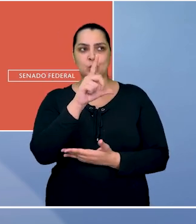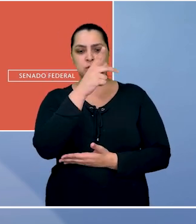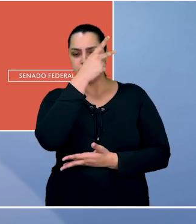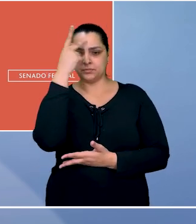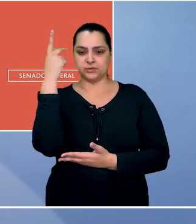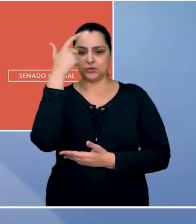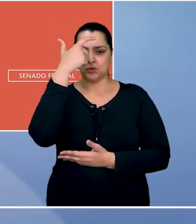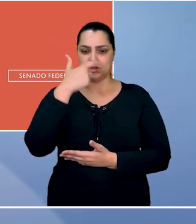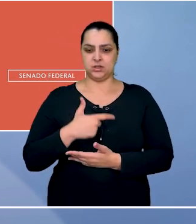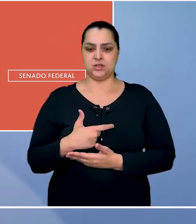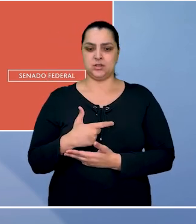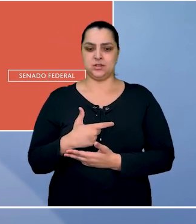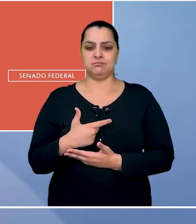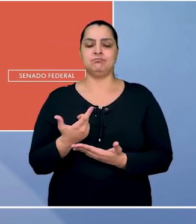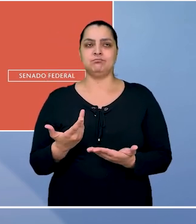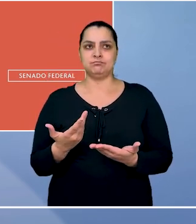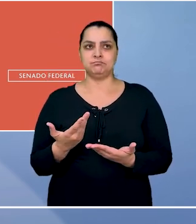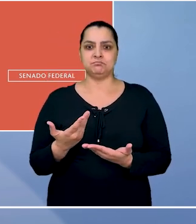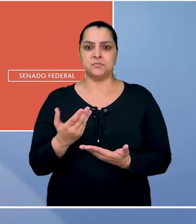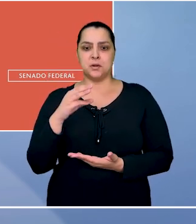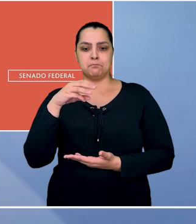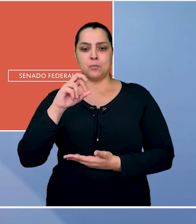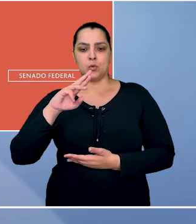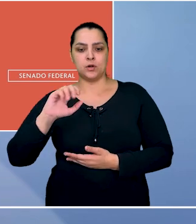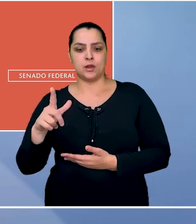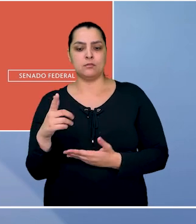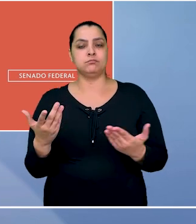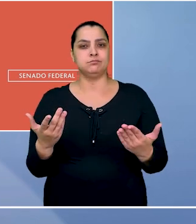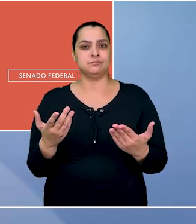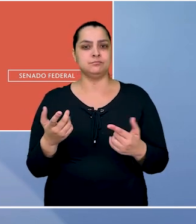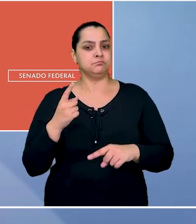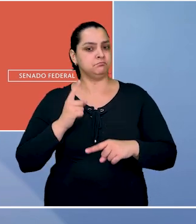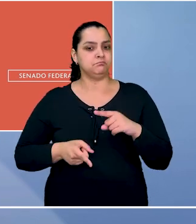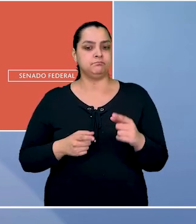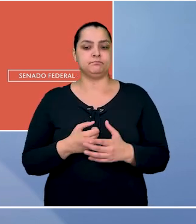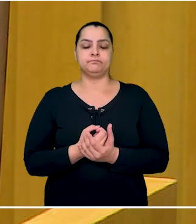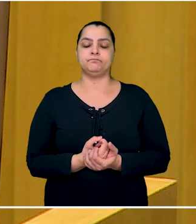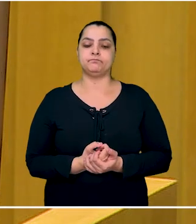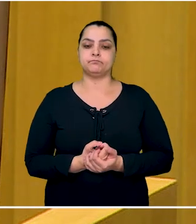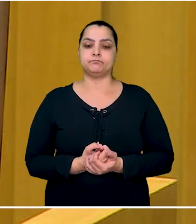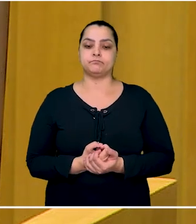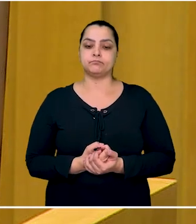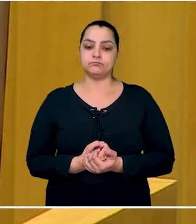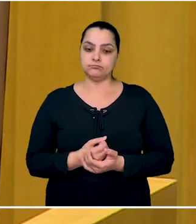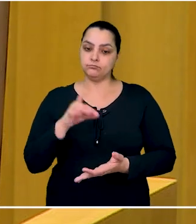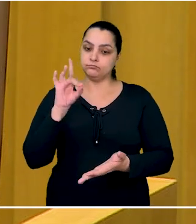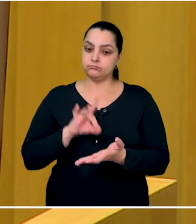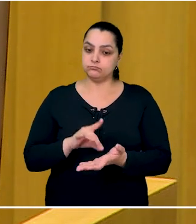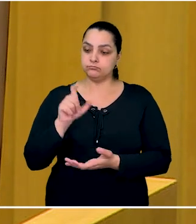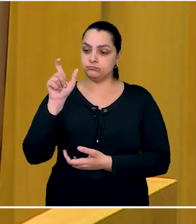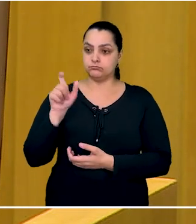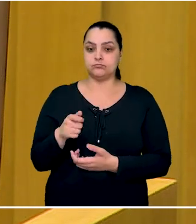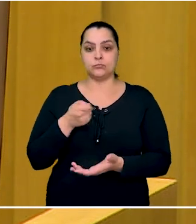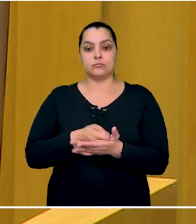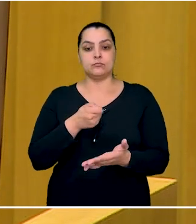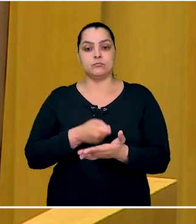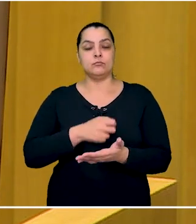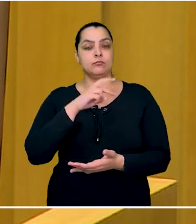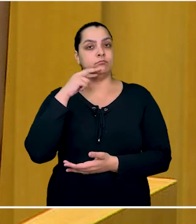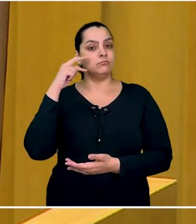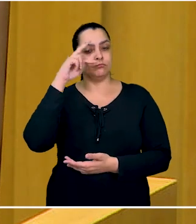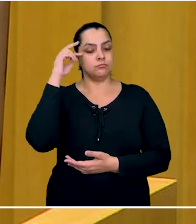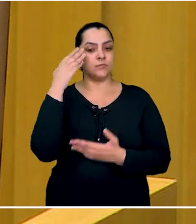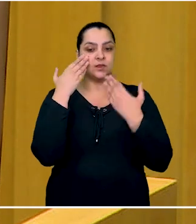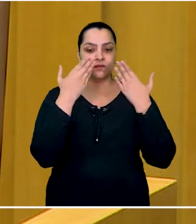outra pessoa, ainda que exclusivamente moral, comete ato ilícito. O quadro fático revela que a autora era obrigada a ficar de